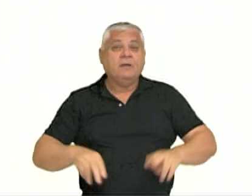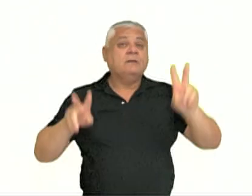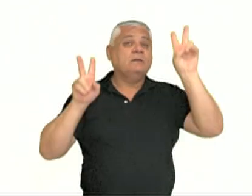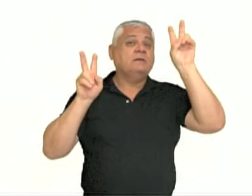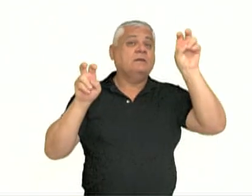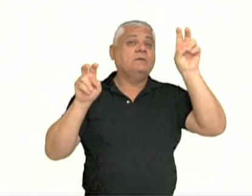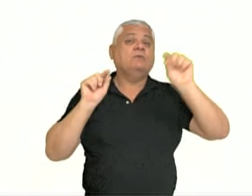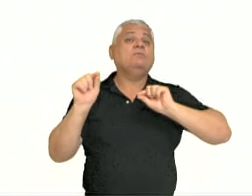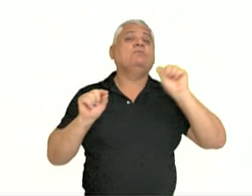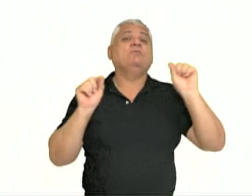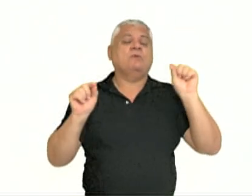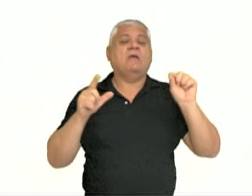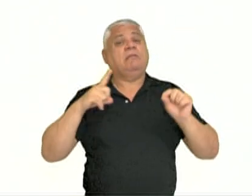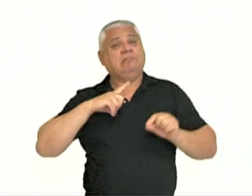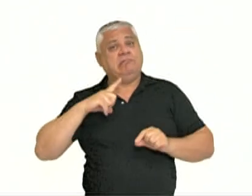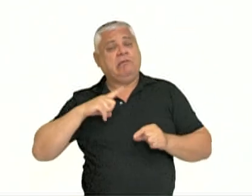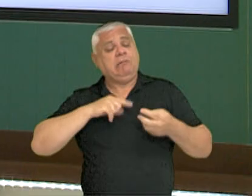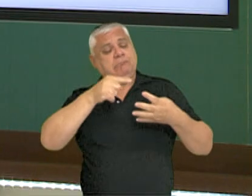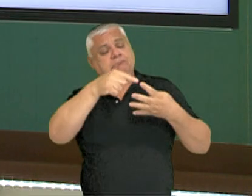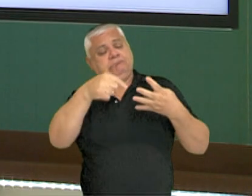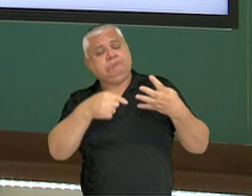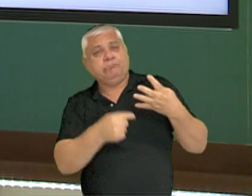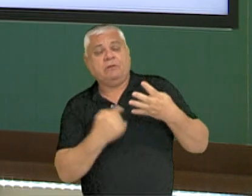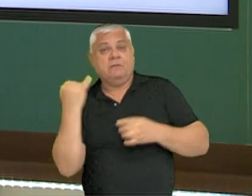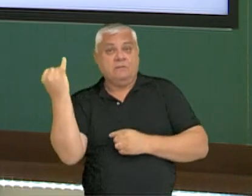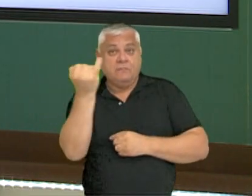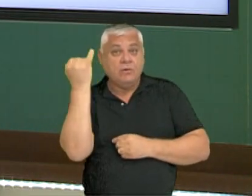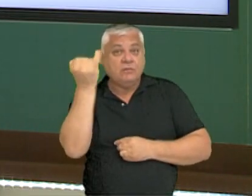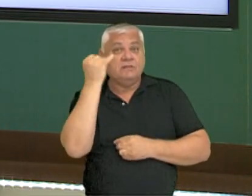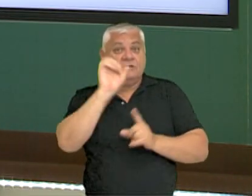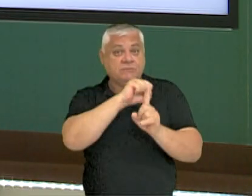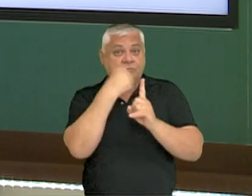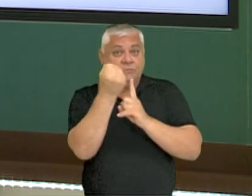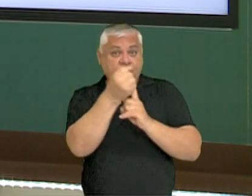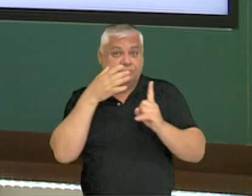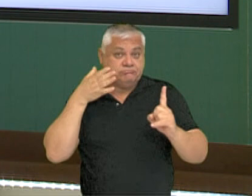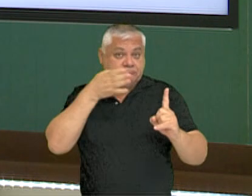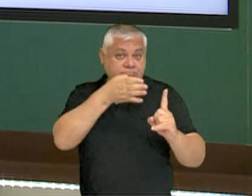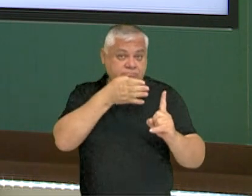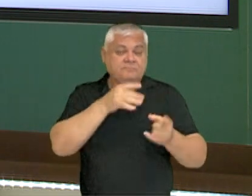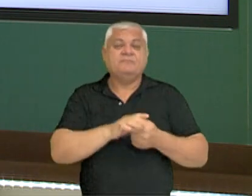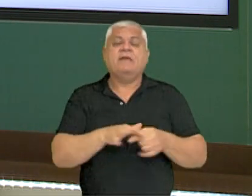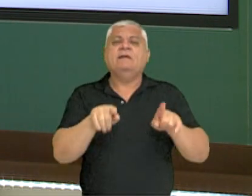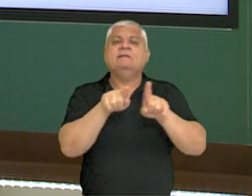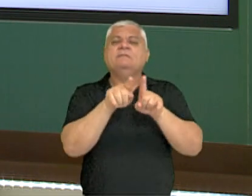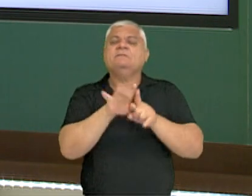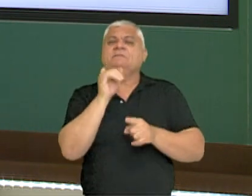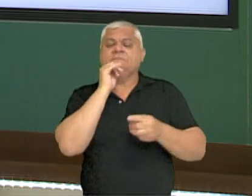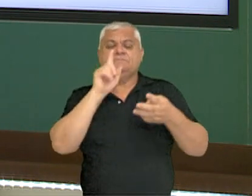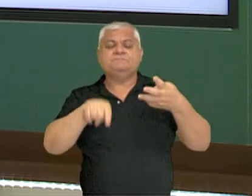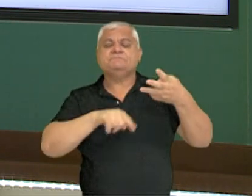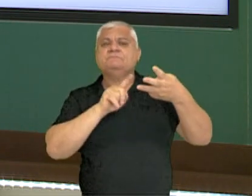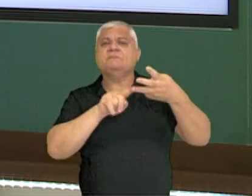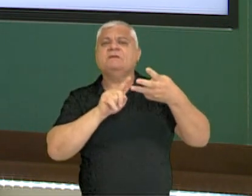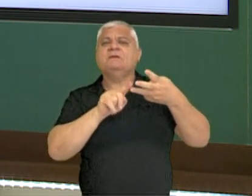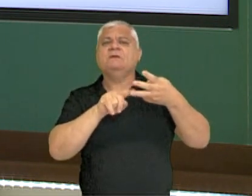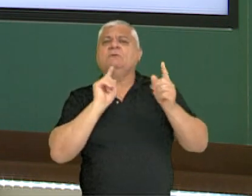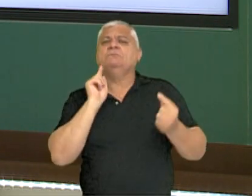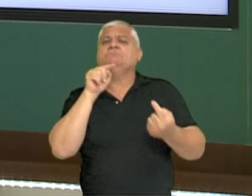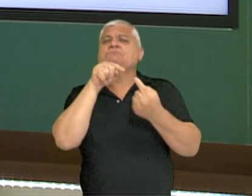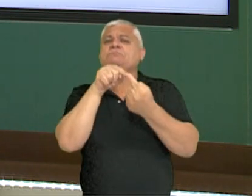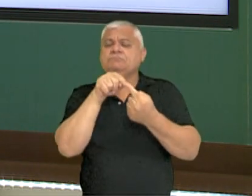assunto, Então, fala sobre algo importante para a nossa sociedade. Vamos também identificar qual a